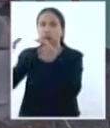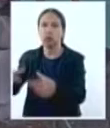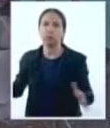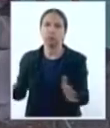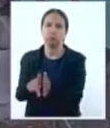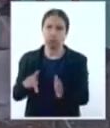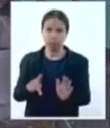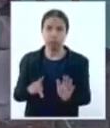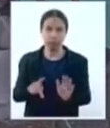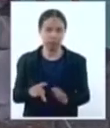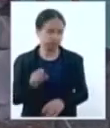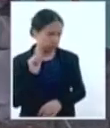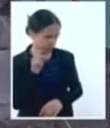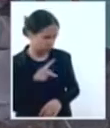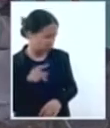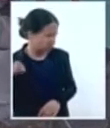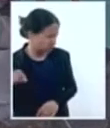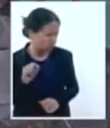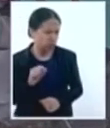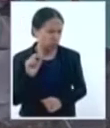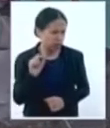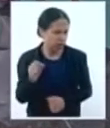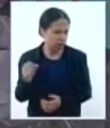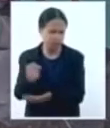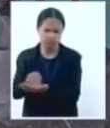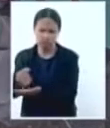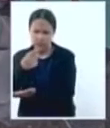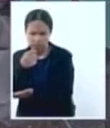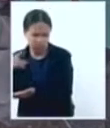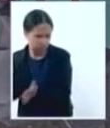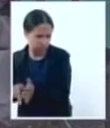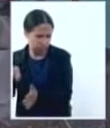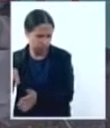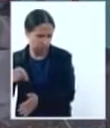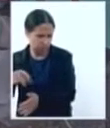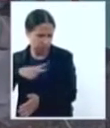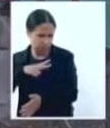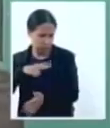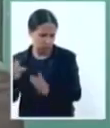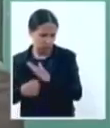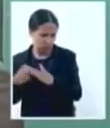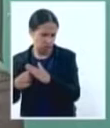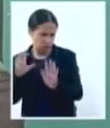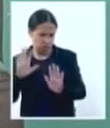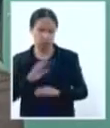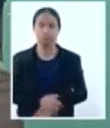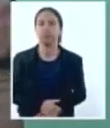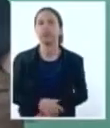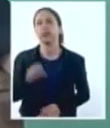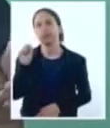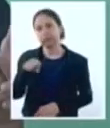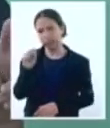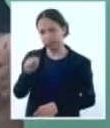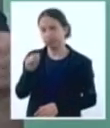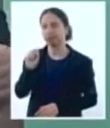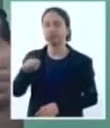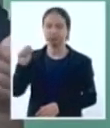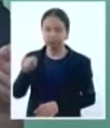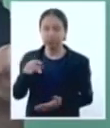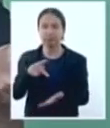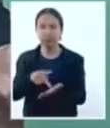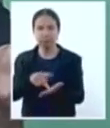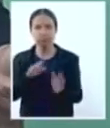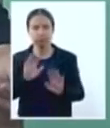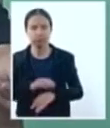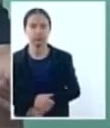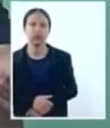Desses medicamentos. Isso seria nas farmácias, farmácias privadas, vereador? Isso, farmácias privadas. Na verdade, também já... Isso